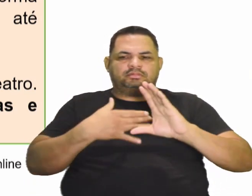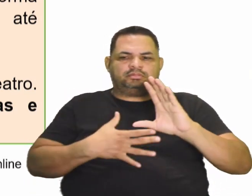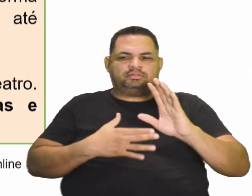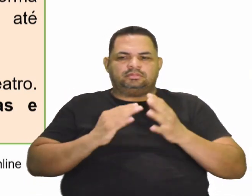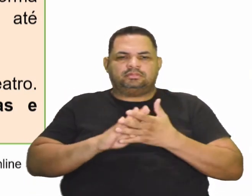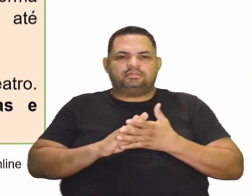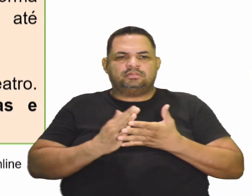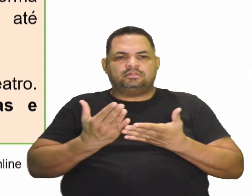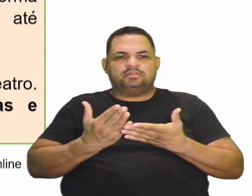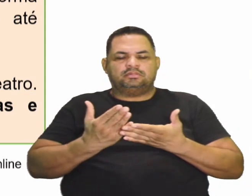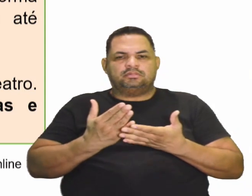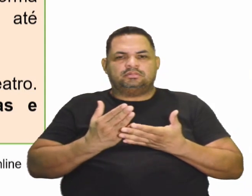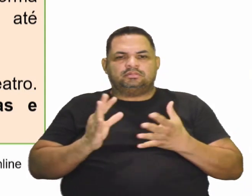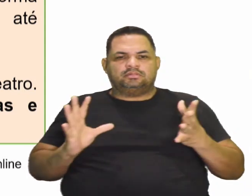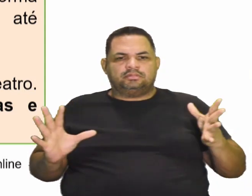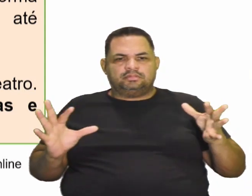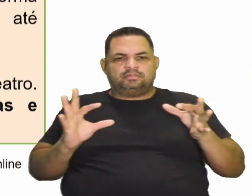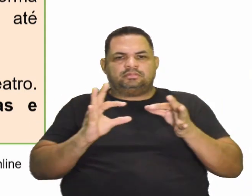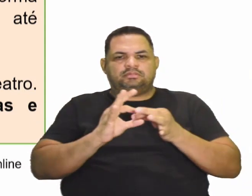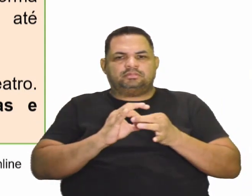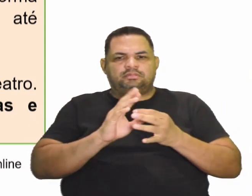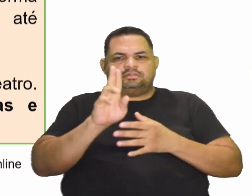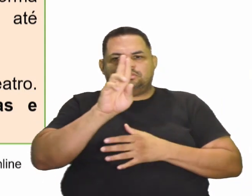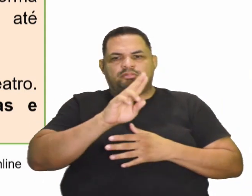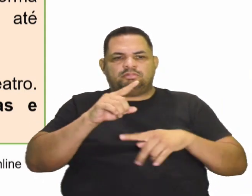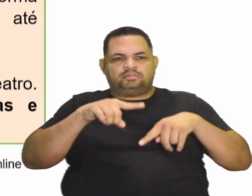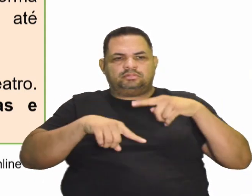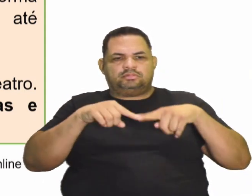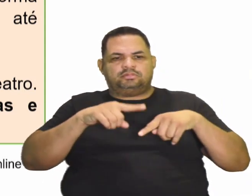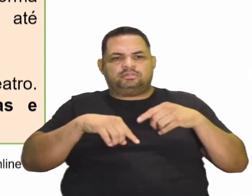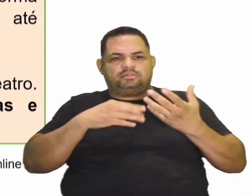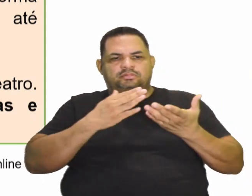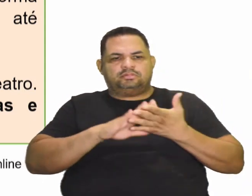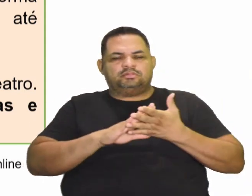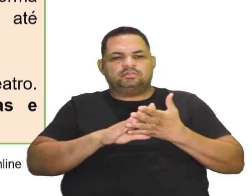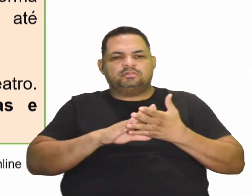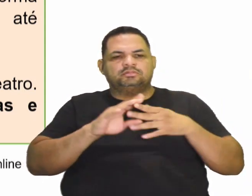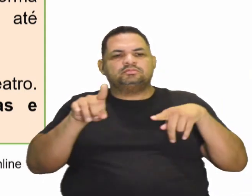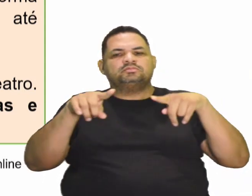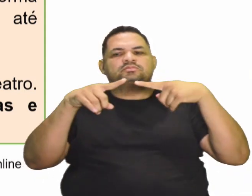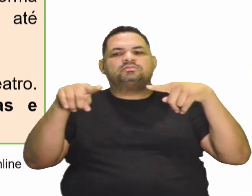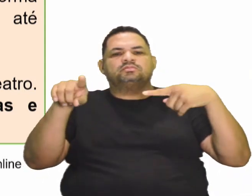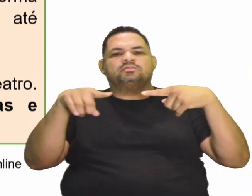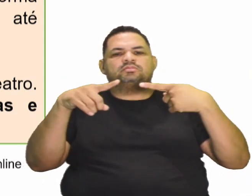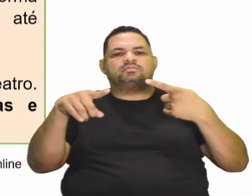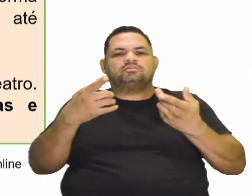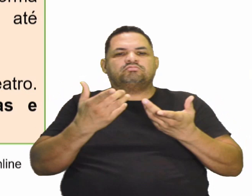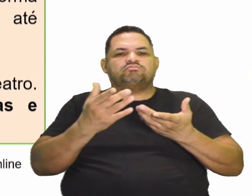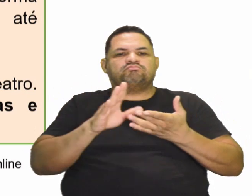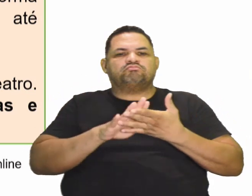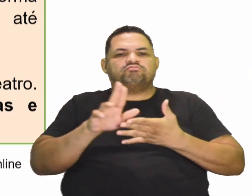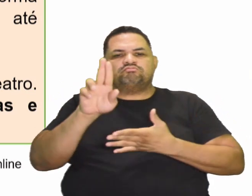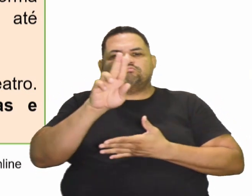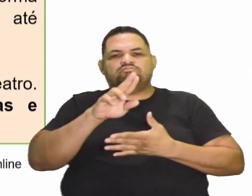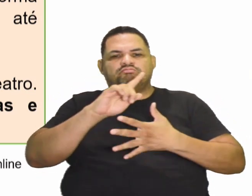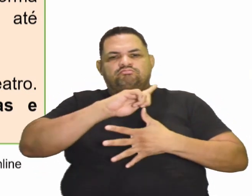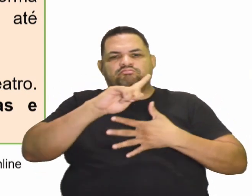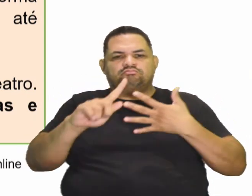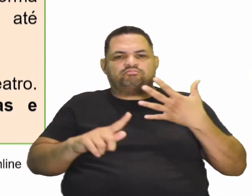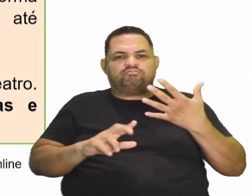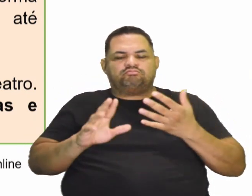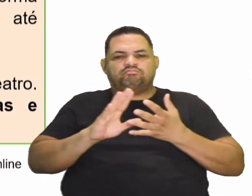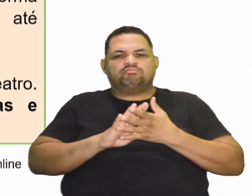então, está ligado ao uso de instrumentos musicais, né? Então, são gênero de